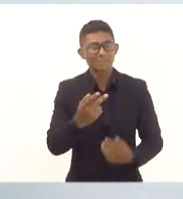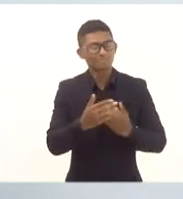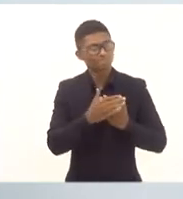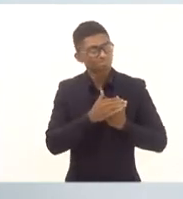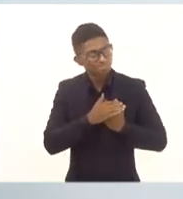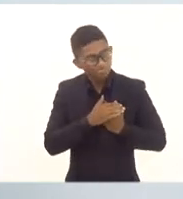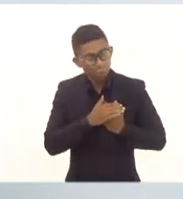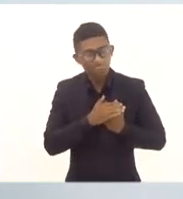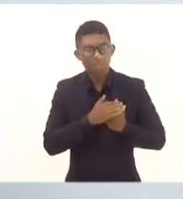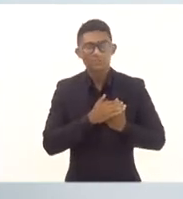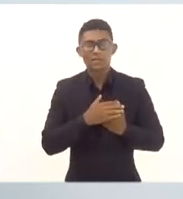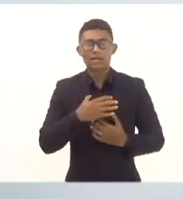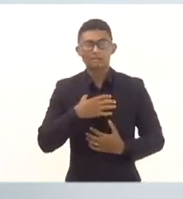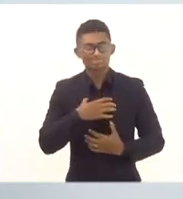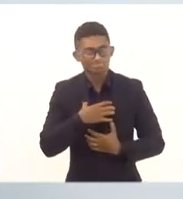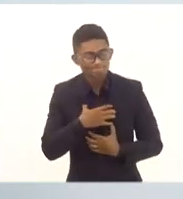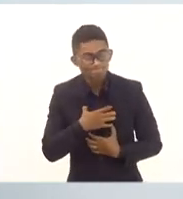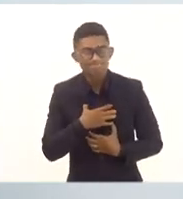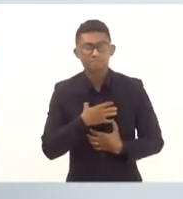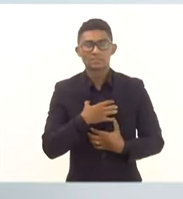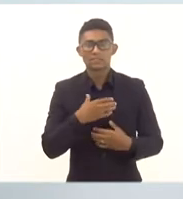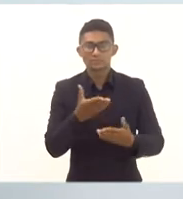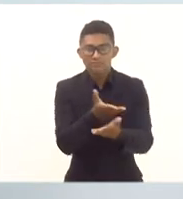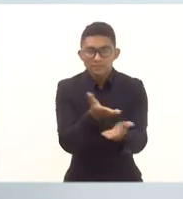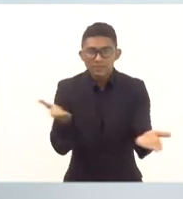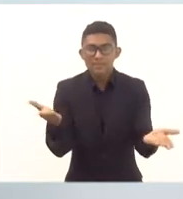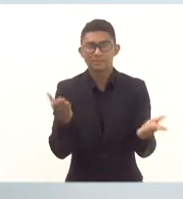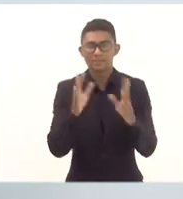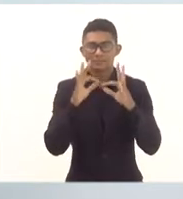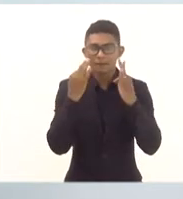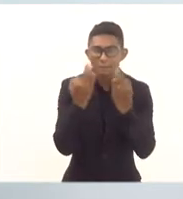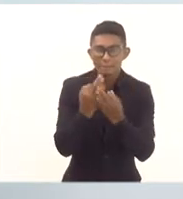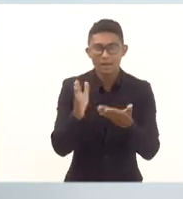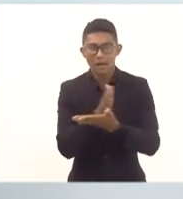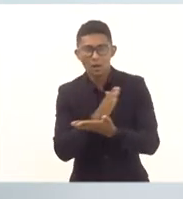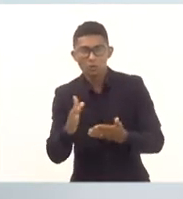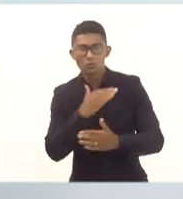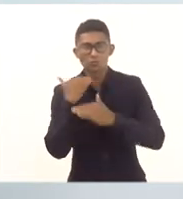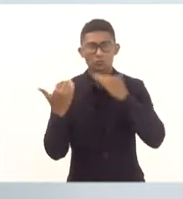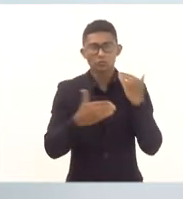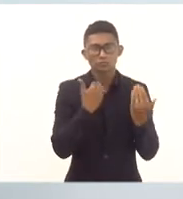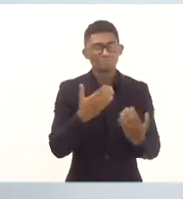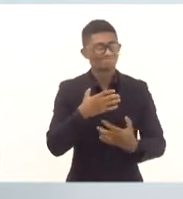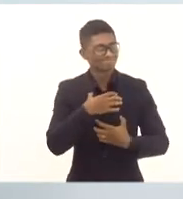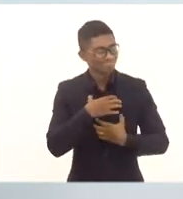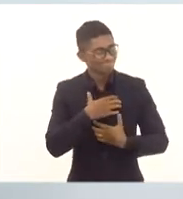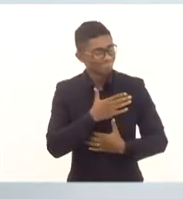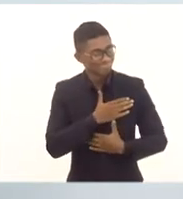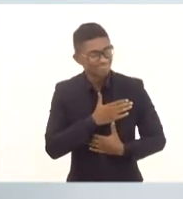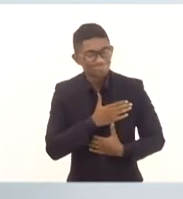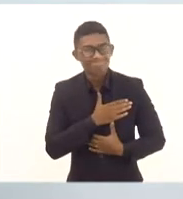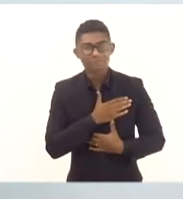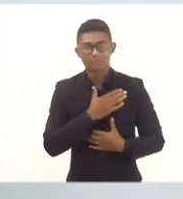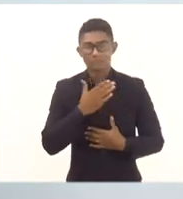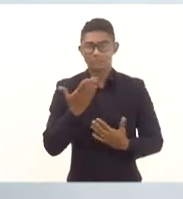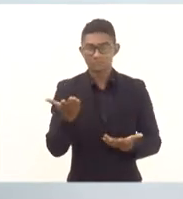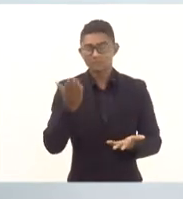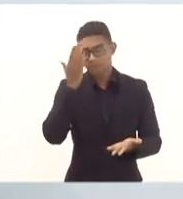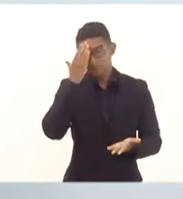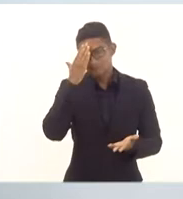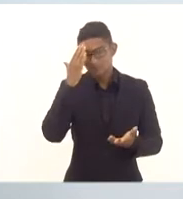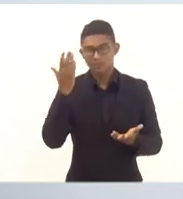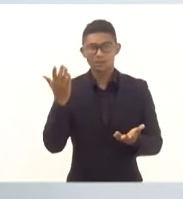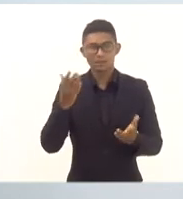a todos aqueles e aquelas que perderam seus parentes para covid-19 uma doença que desafiam Nossa humanidade